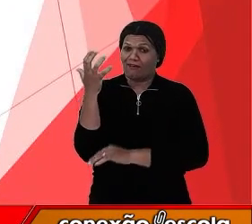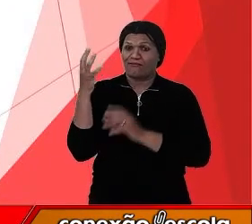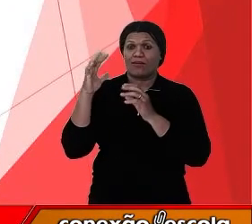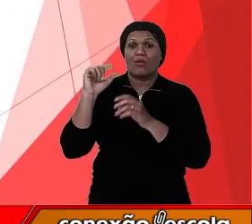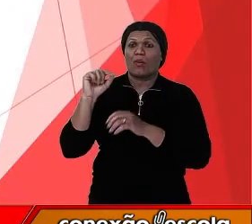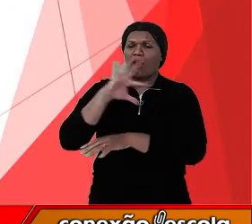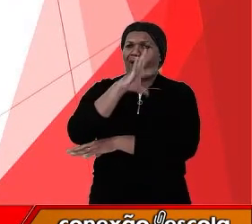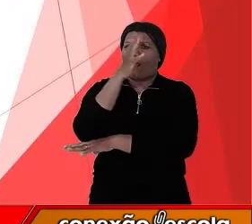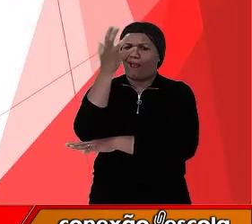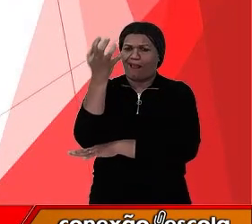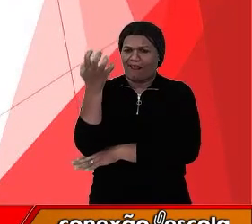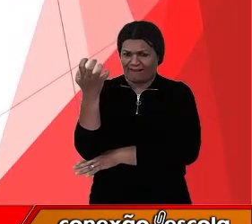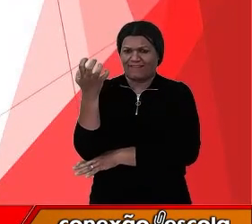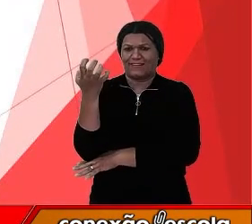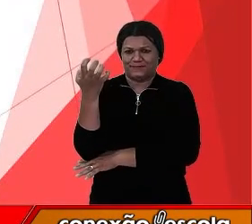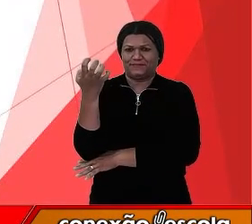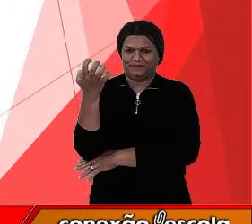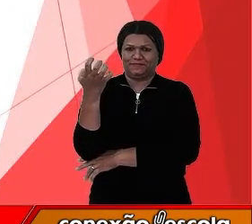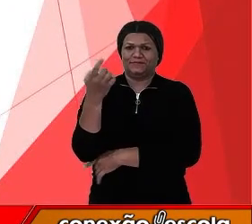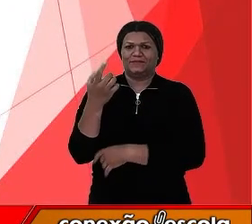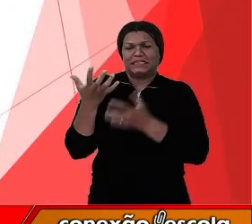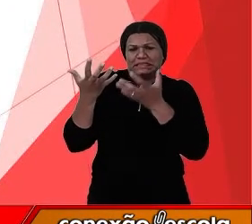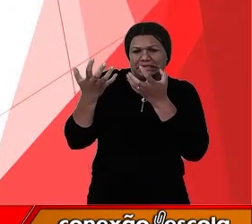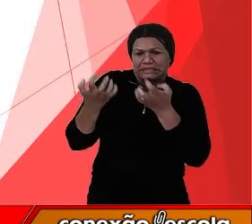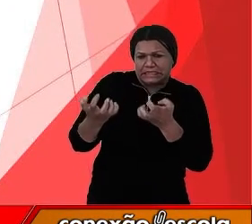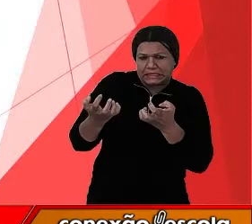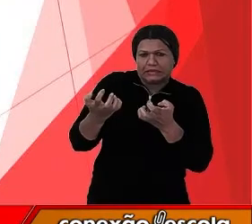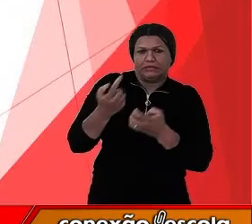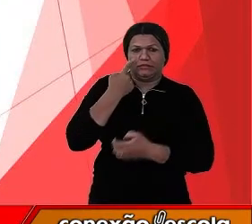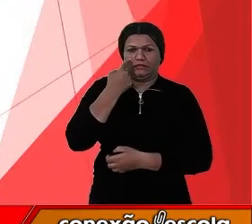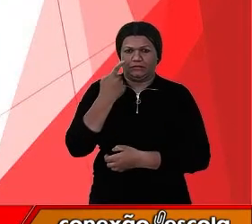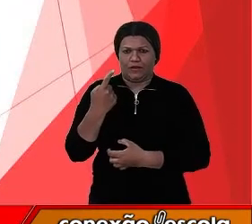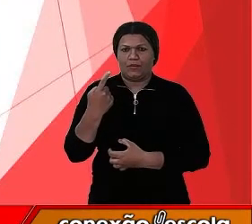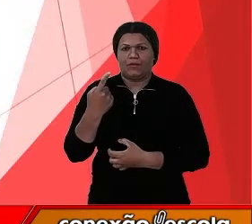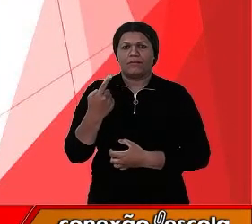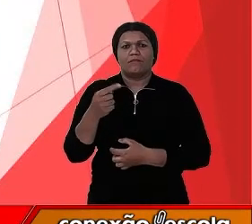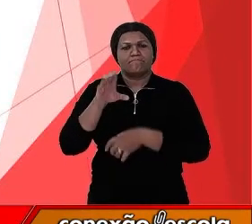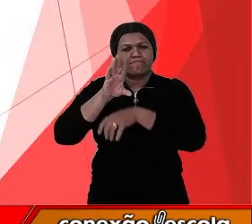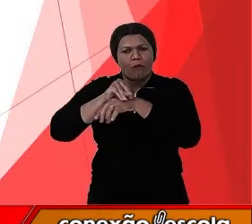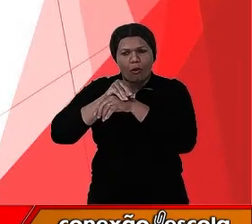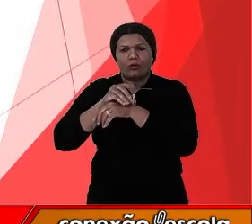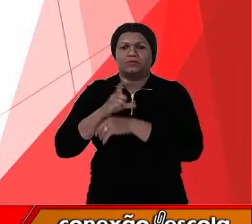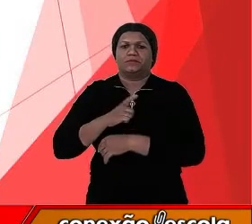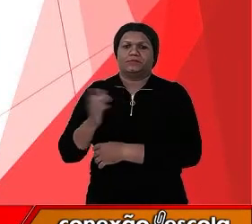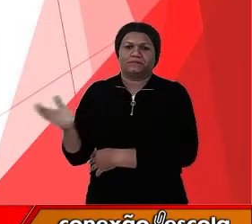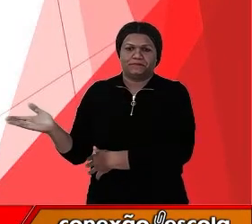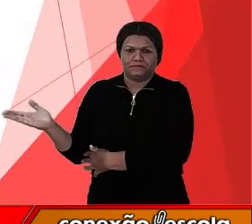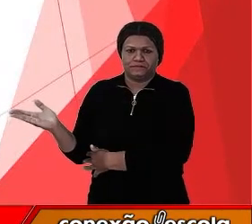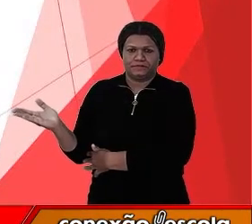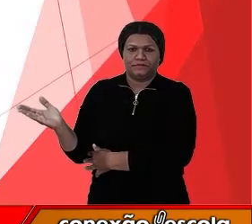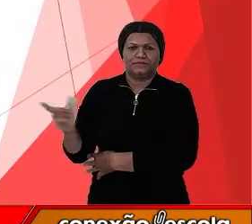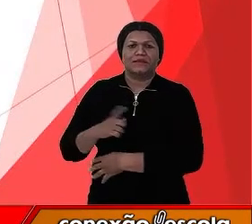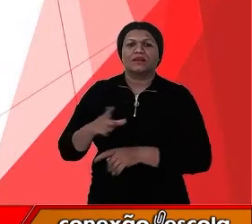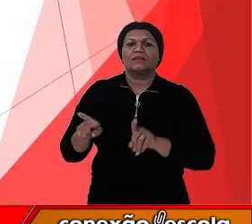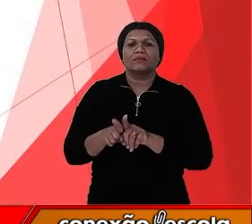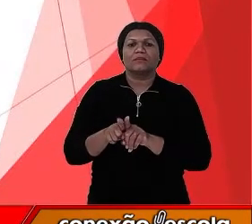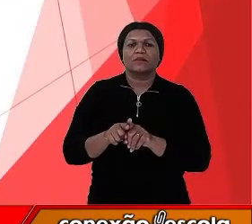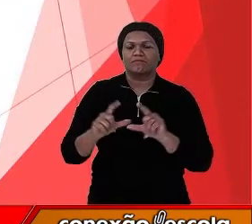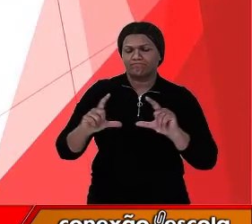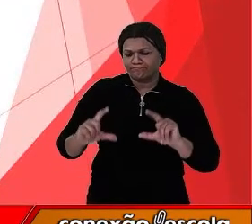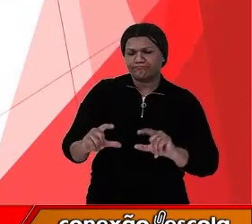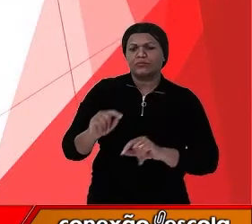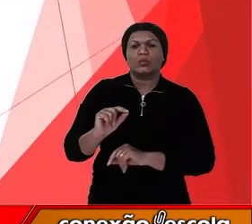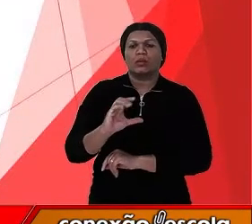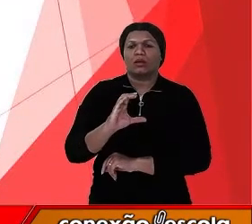estamos no período de seca nesse domínio quando essa imagem foi Foi retirada a gente tem logo aqui embaixo os cactos